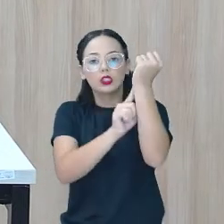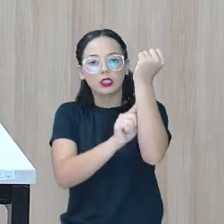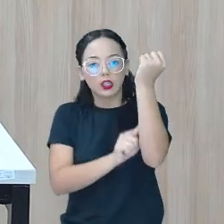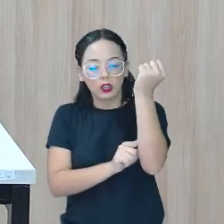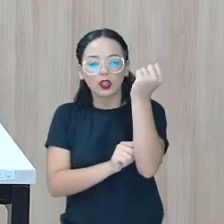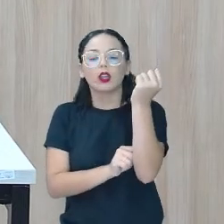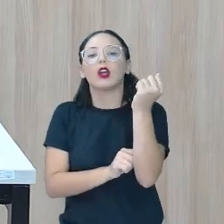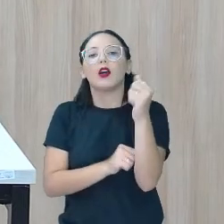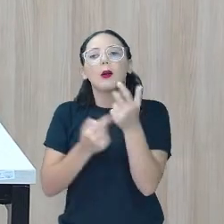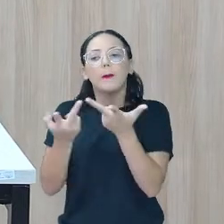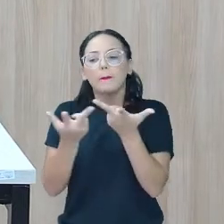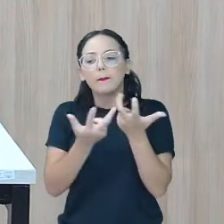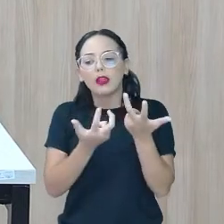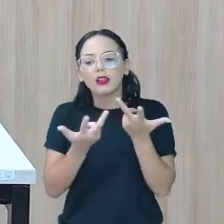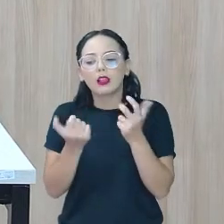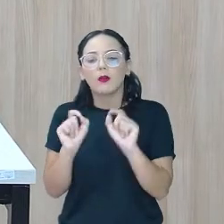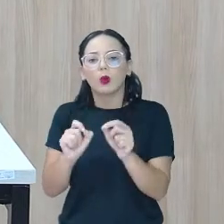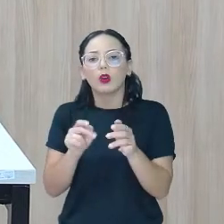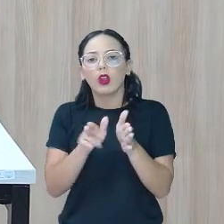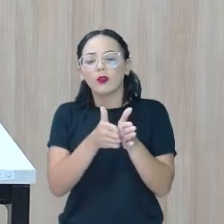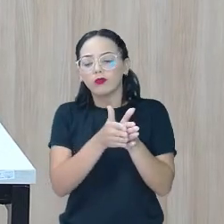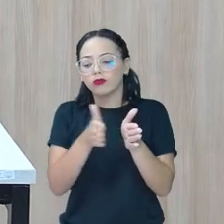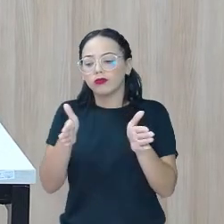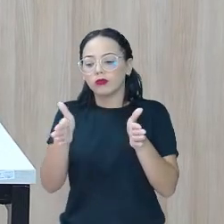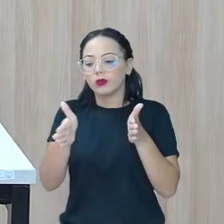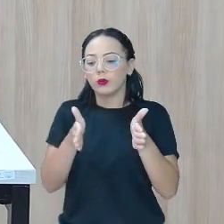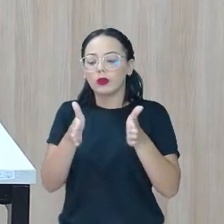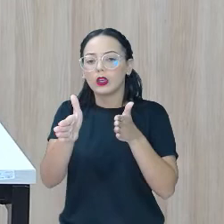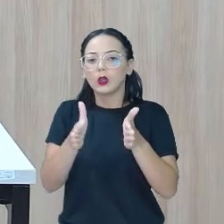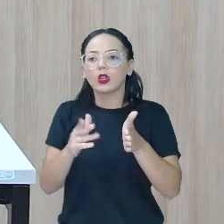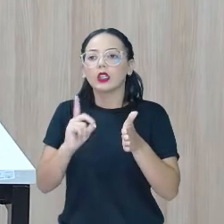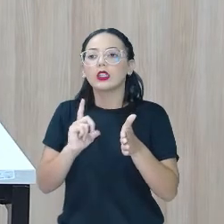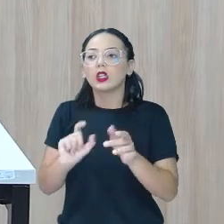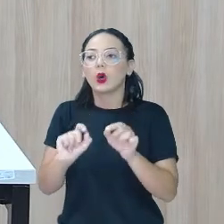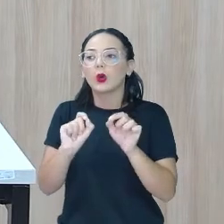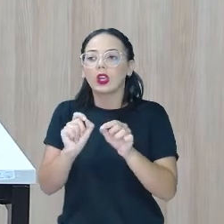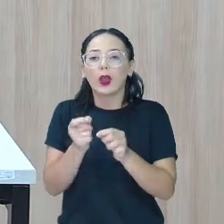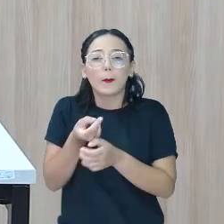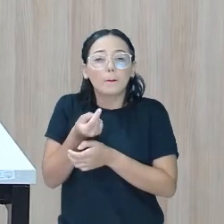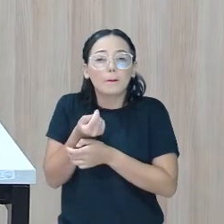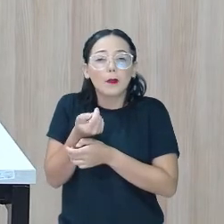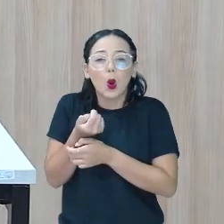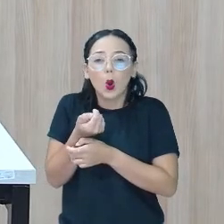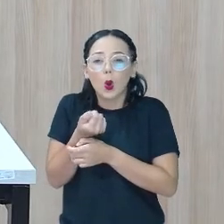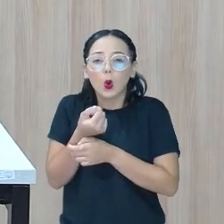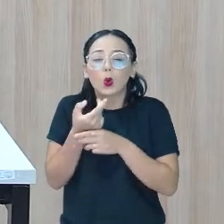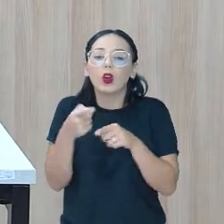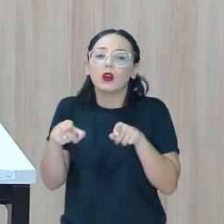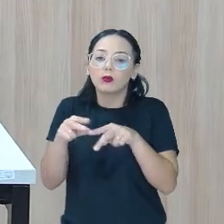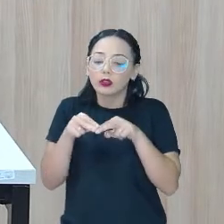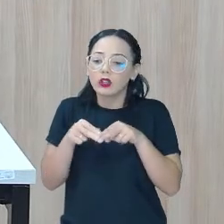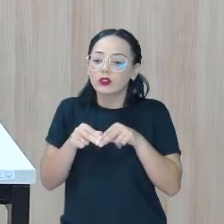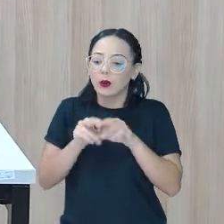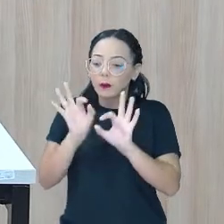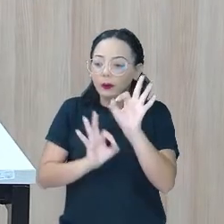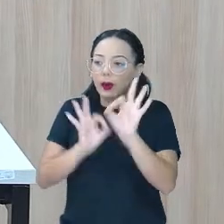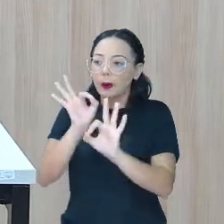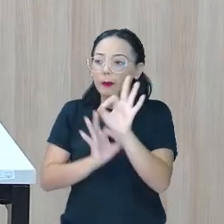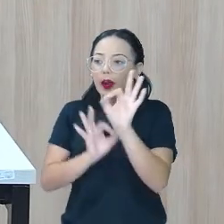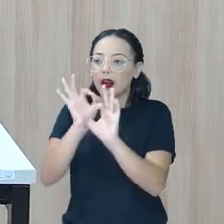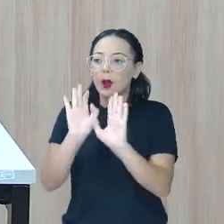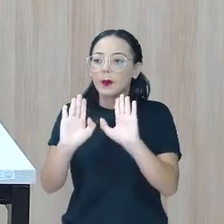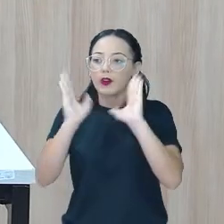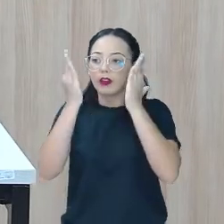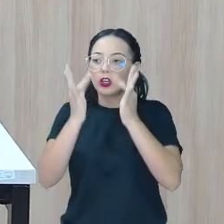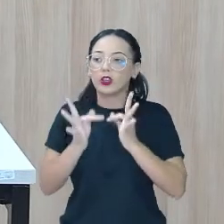de sangue, perceberam que nesse período tinha uma quantidade muito pequena. E para se preparar para as